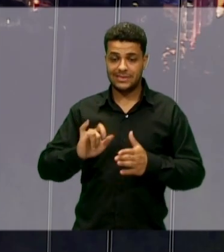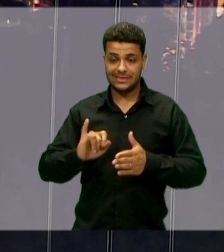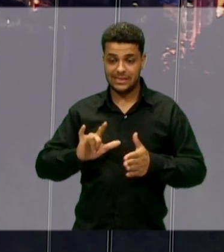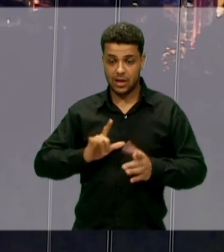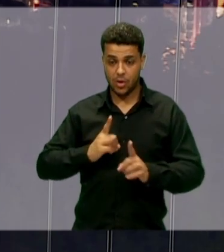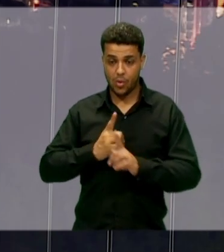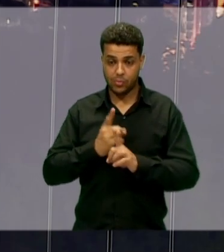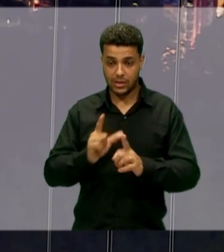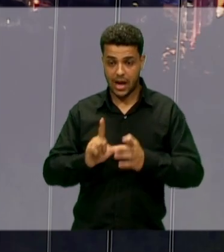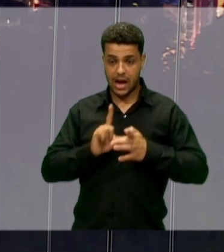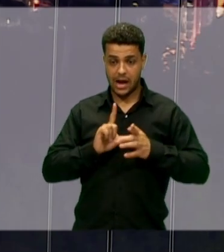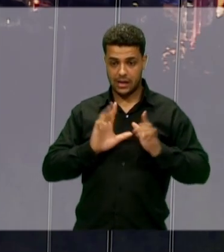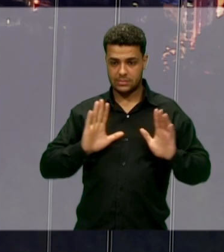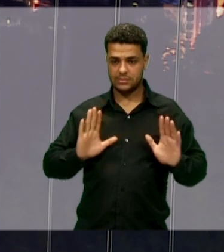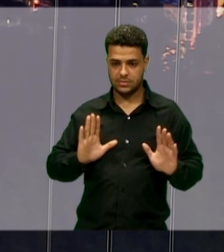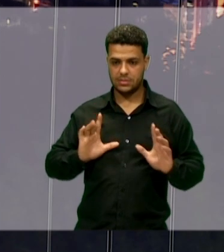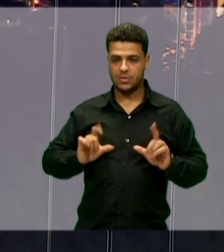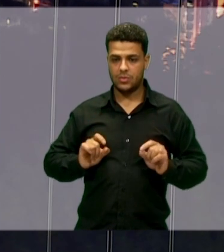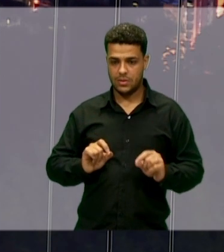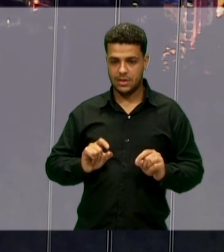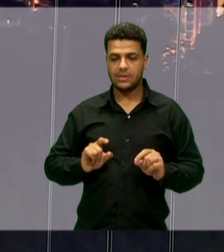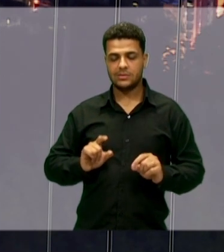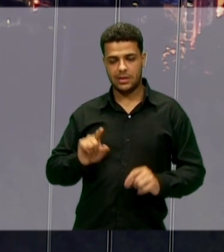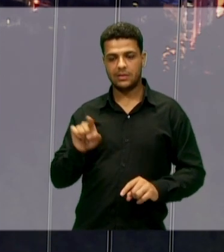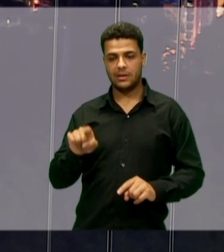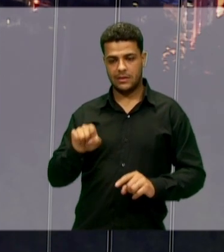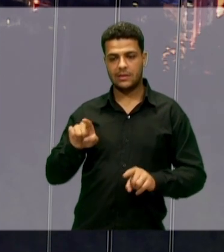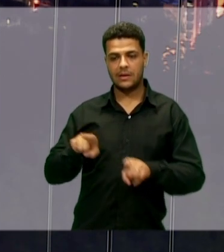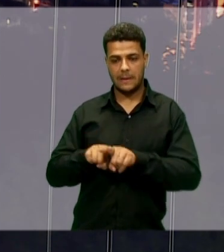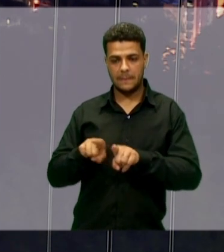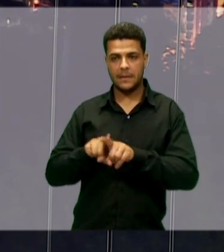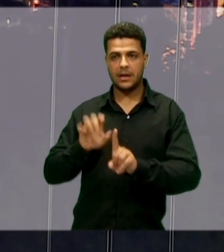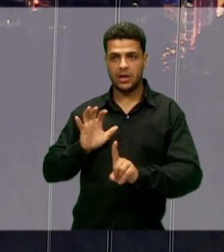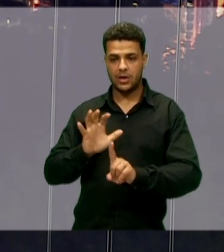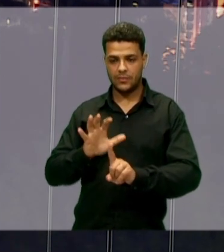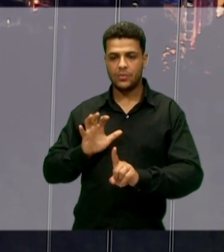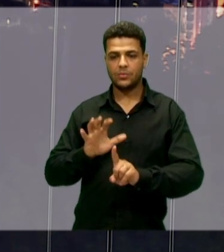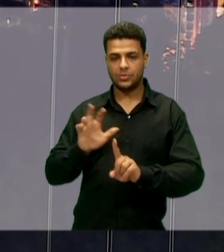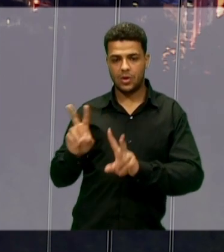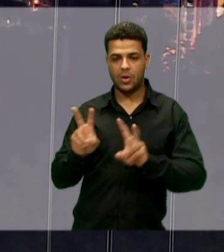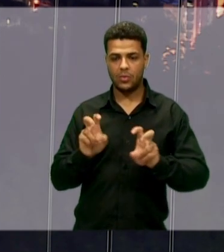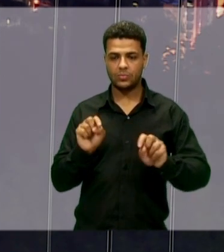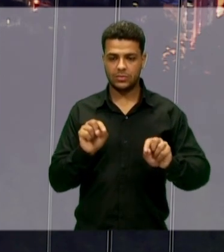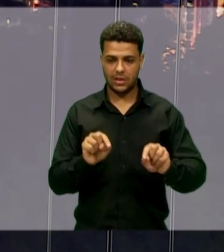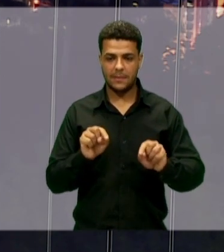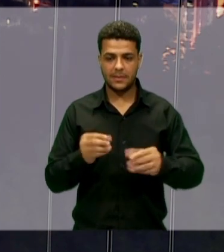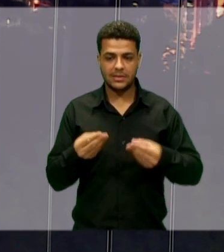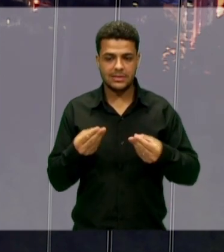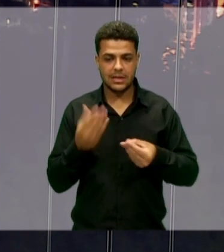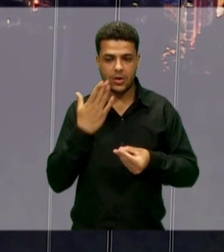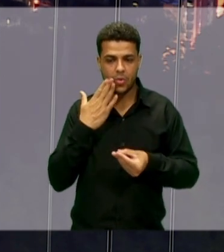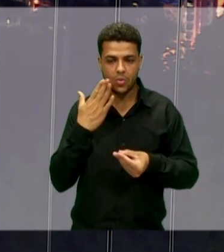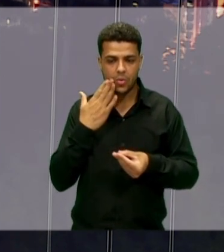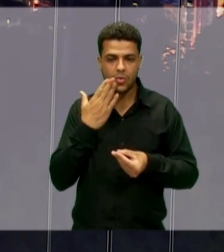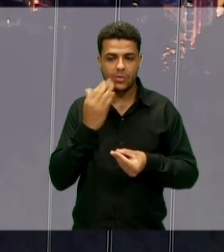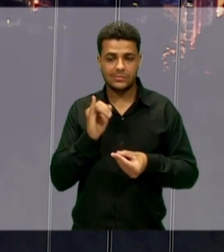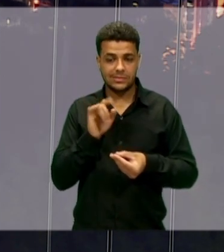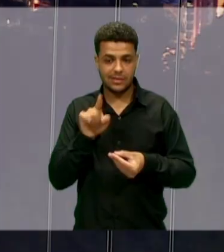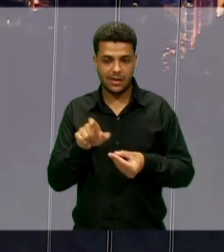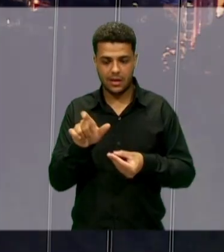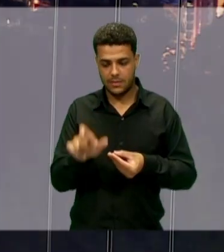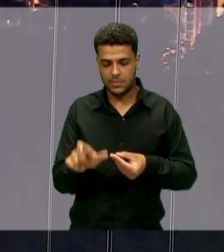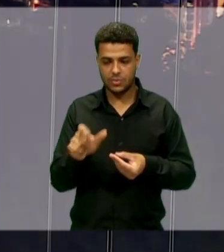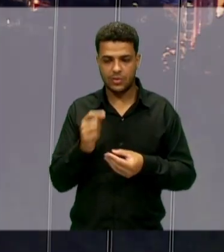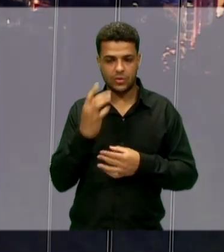precocidade desse diagnóstico também influencia em questão de poder saber se realmente a pessoa não